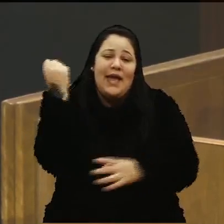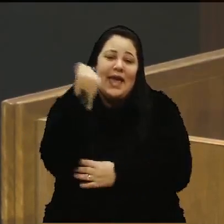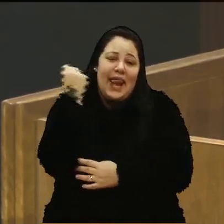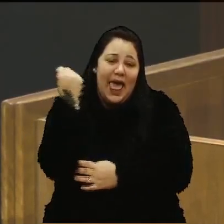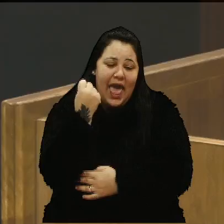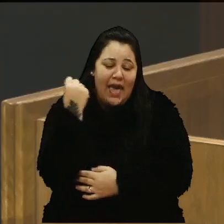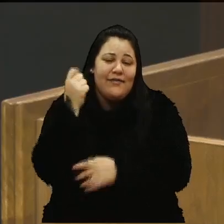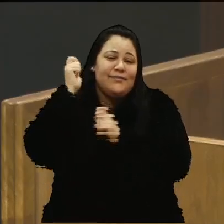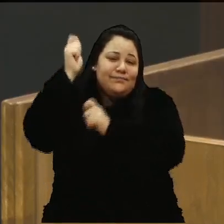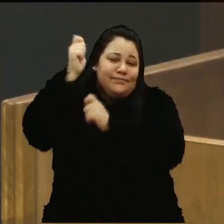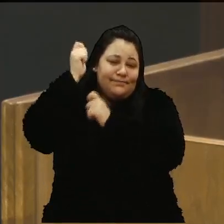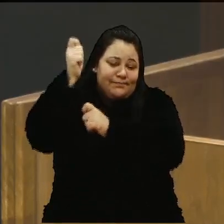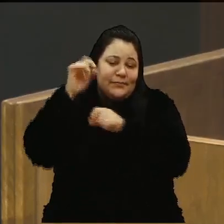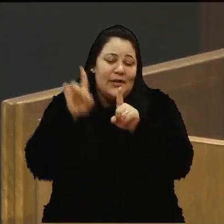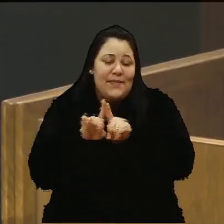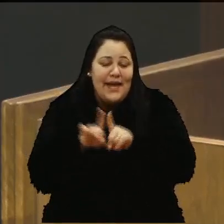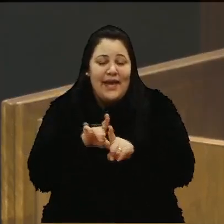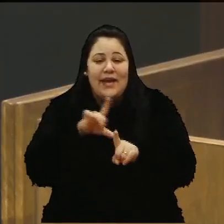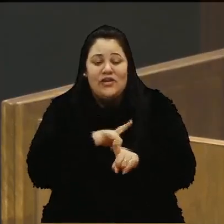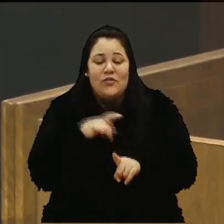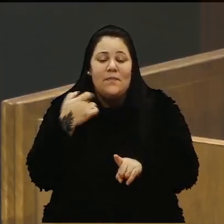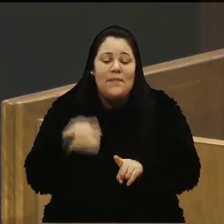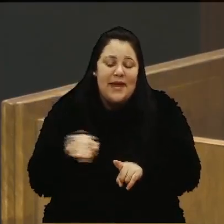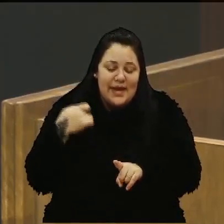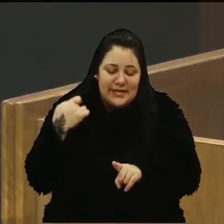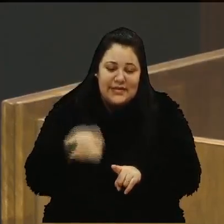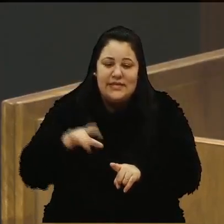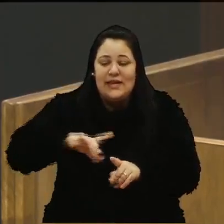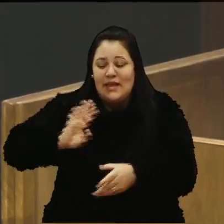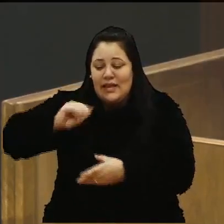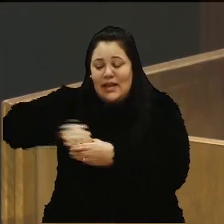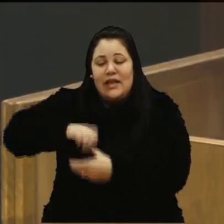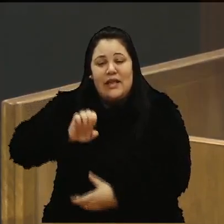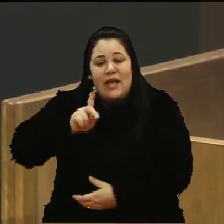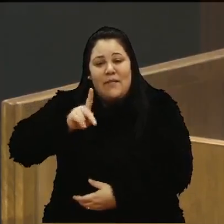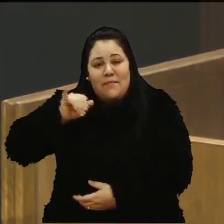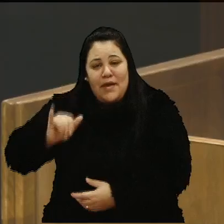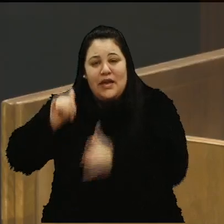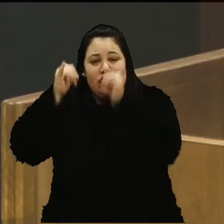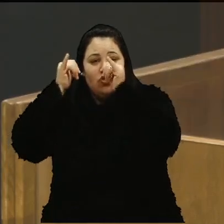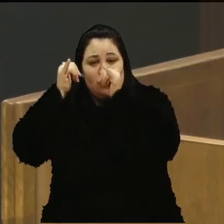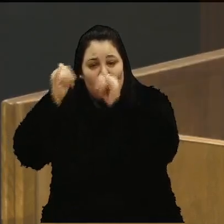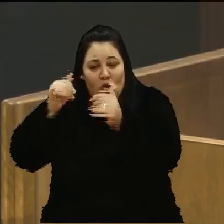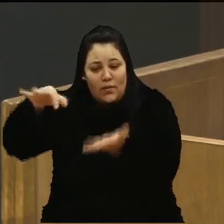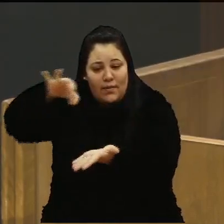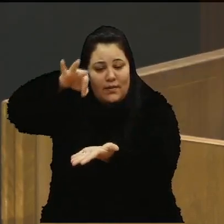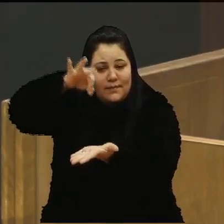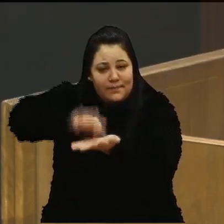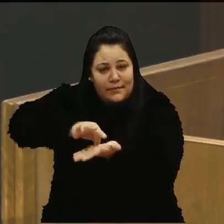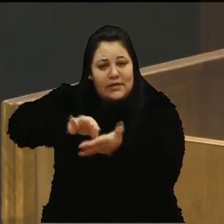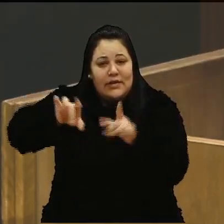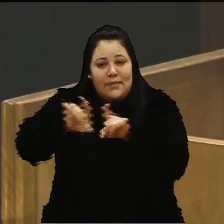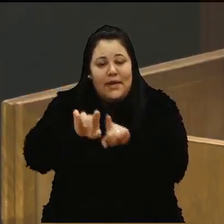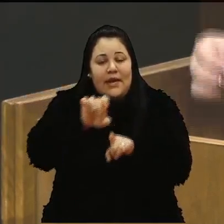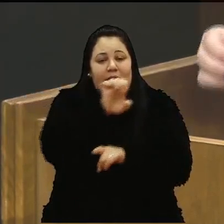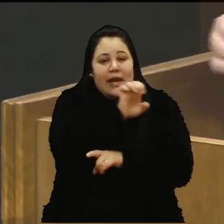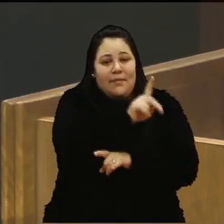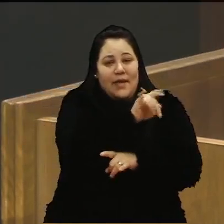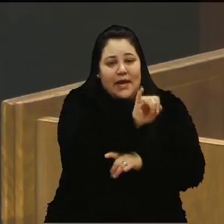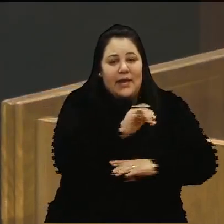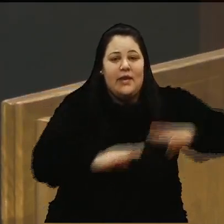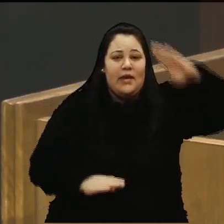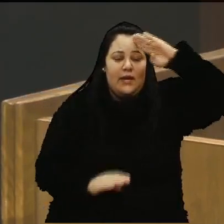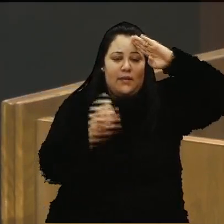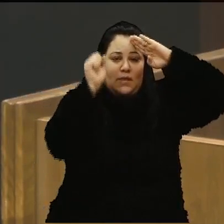das paralisações. A gente precisa nas EPIs, na estação de transbordo da nossa cidade, tanto a EPI Imigrante